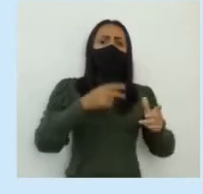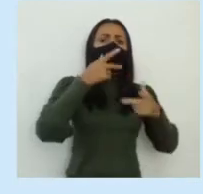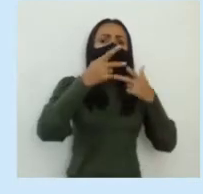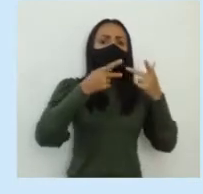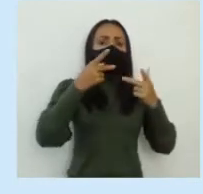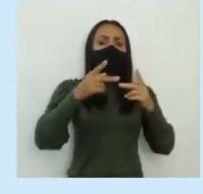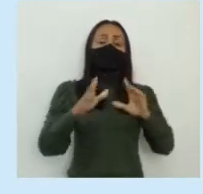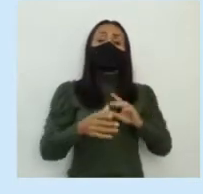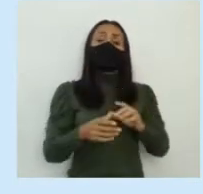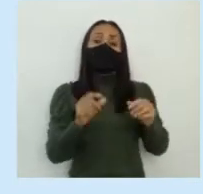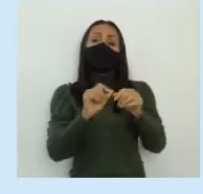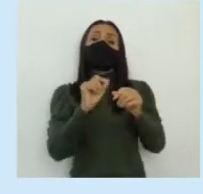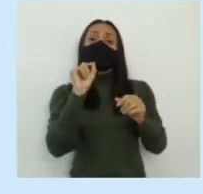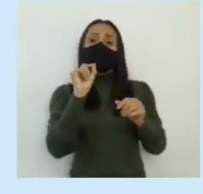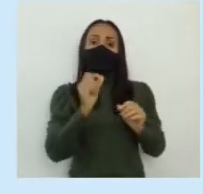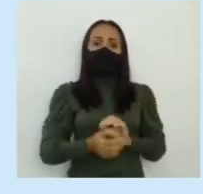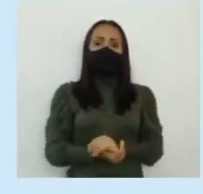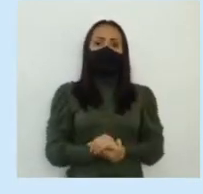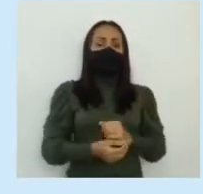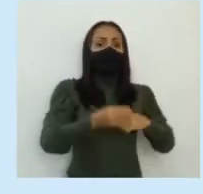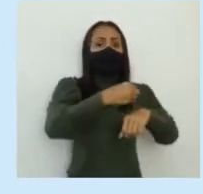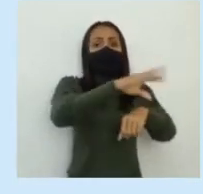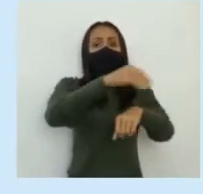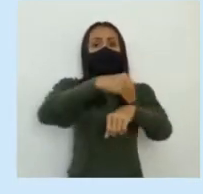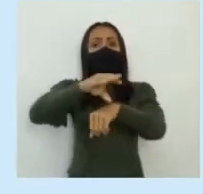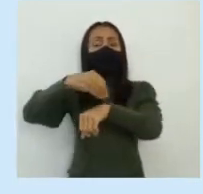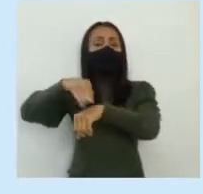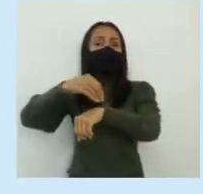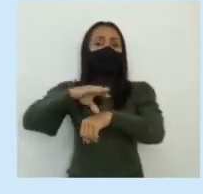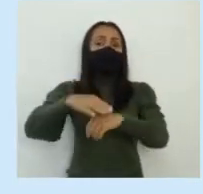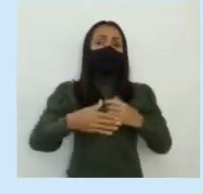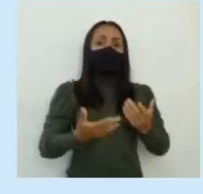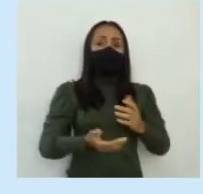o que é que ele faz? Ele manda a mensagem dele